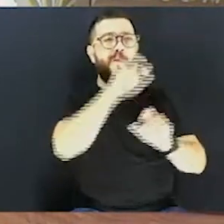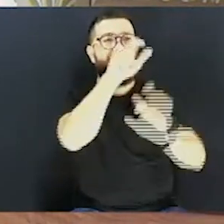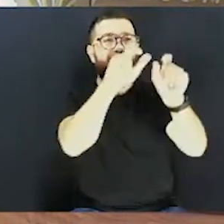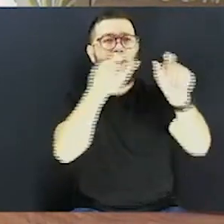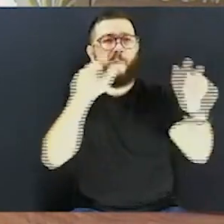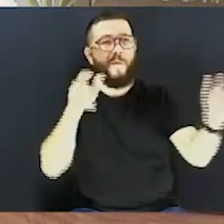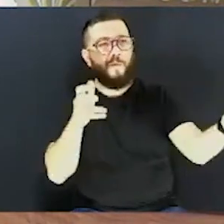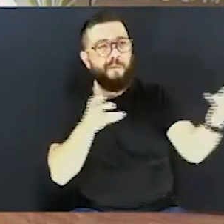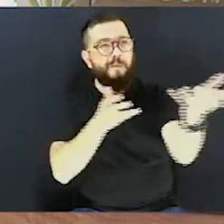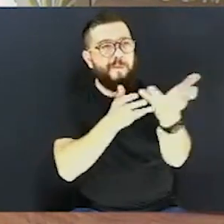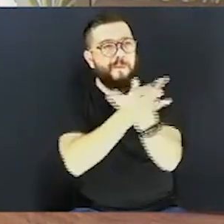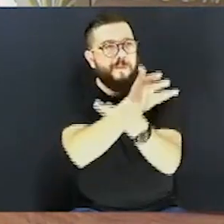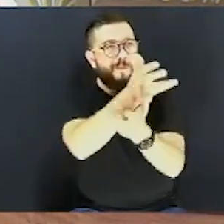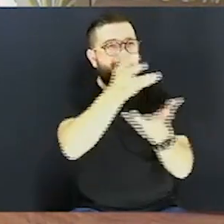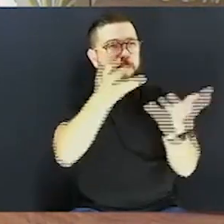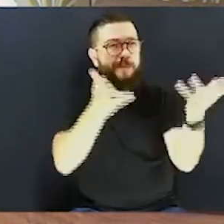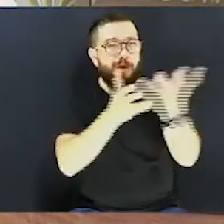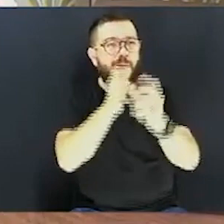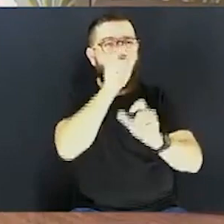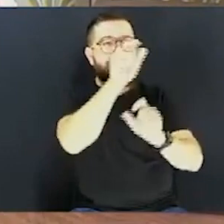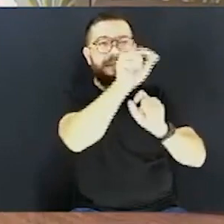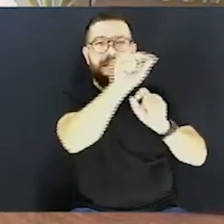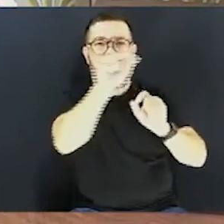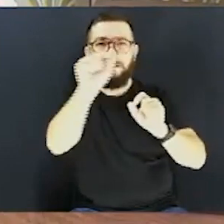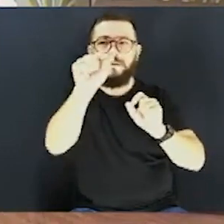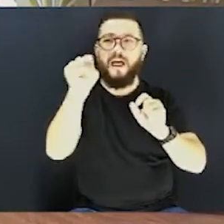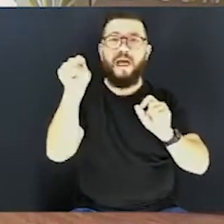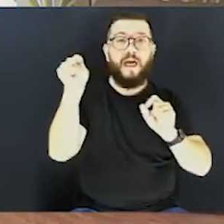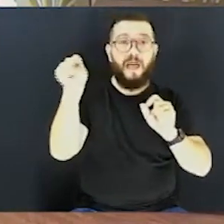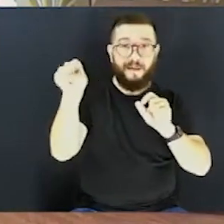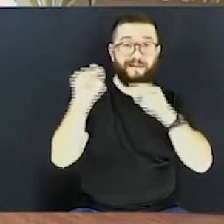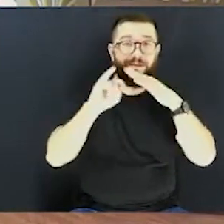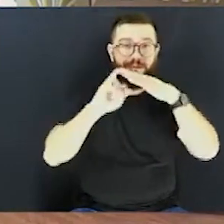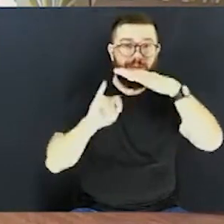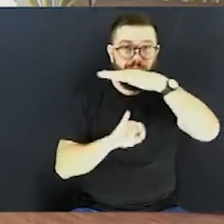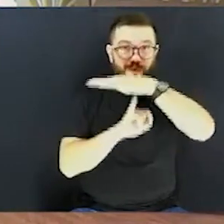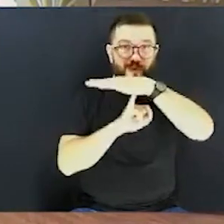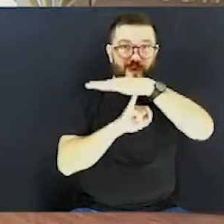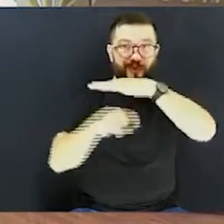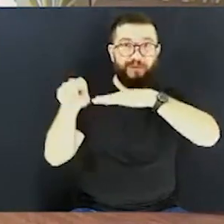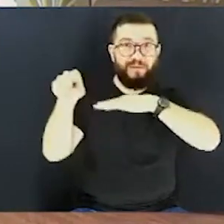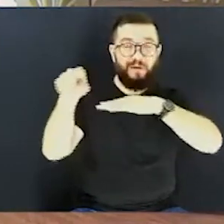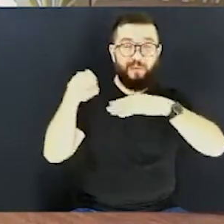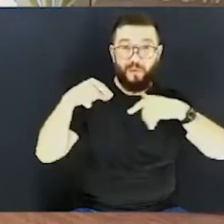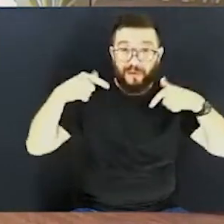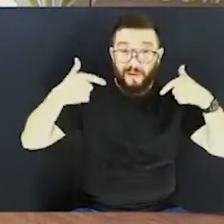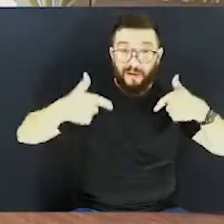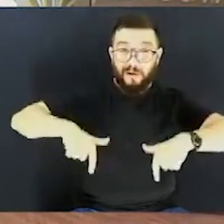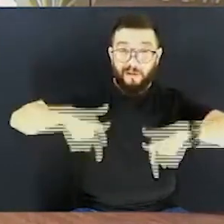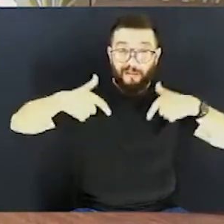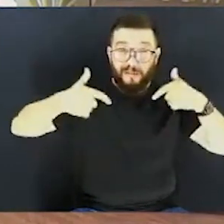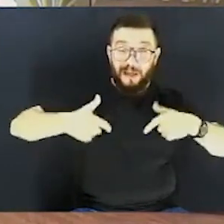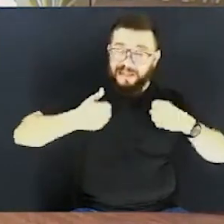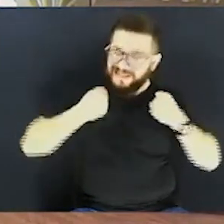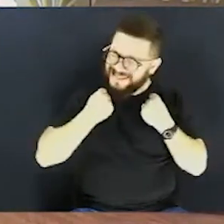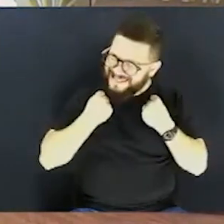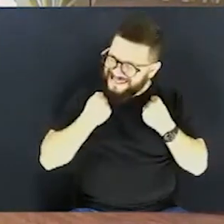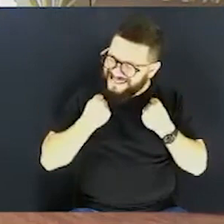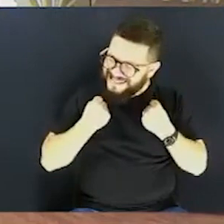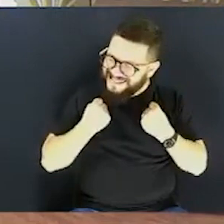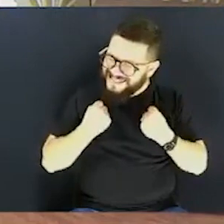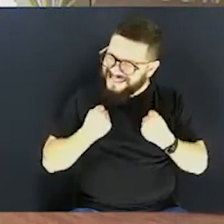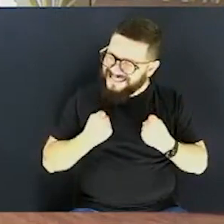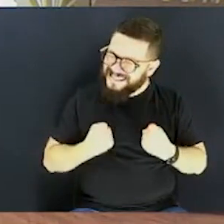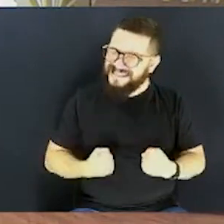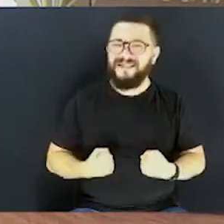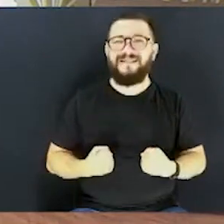raro, trabalham de uma forma subhumana para atingir seus objetivos. E a gente percebe